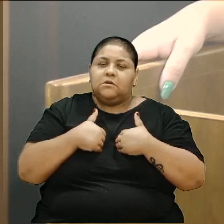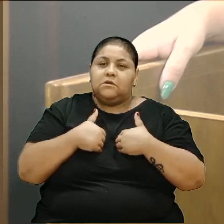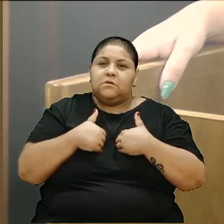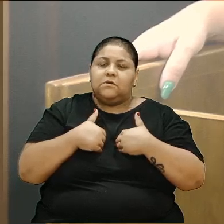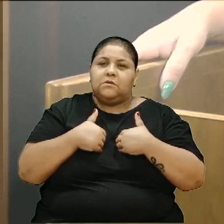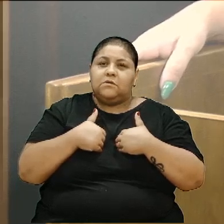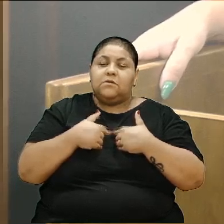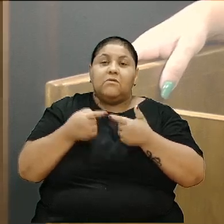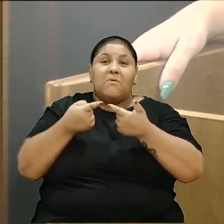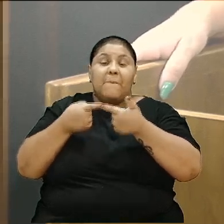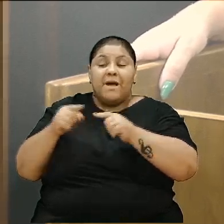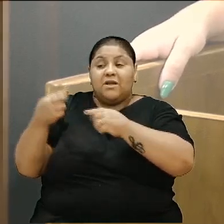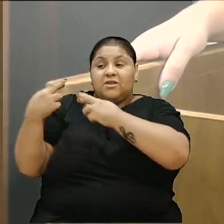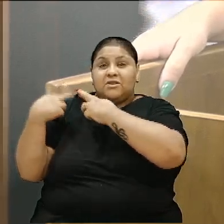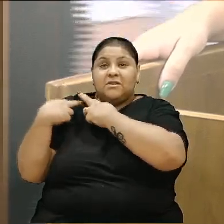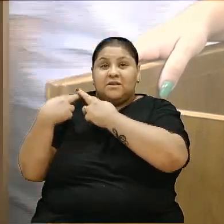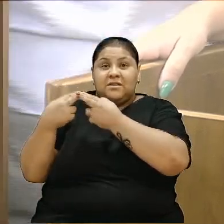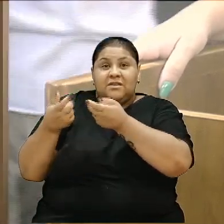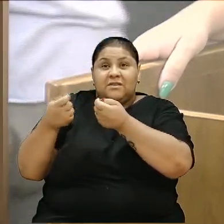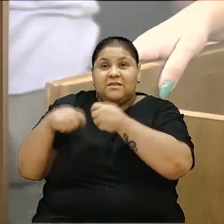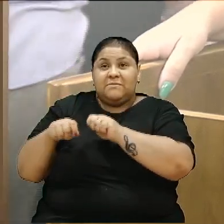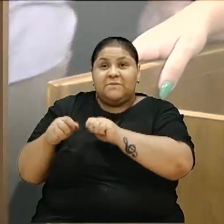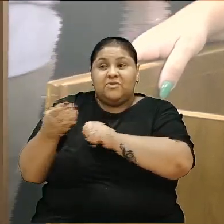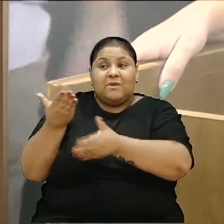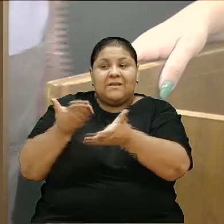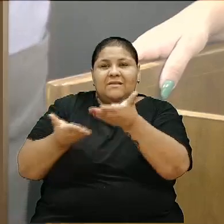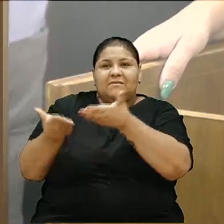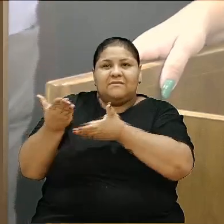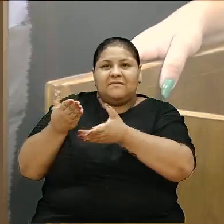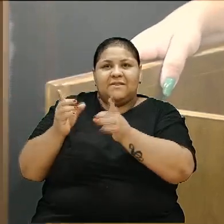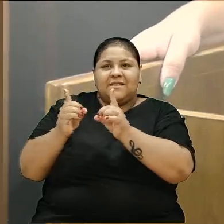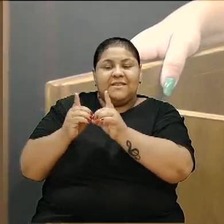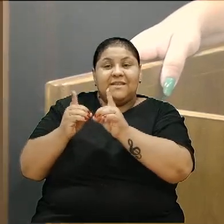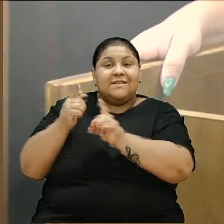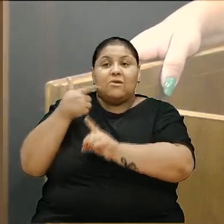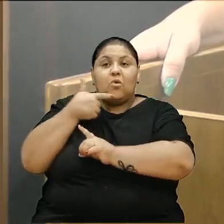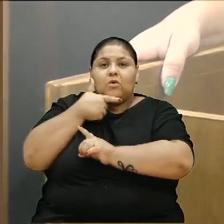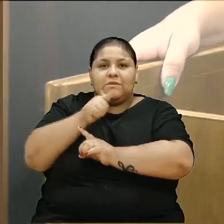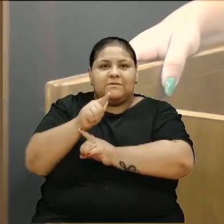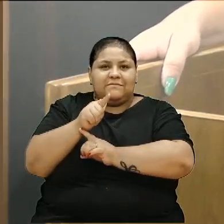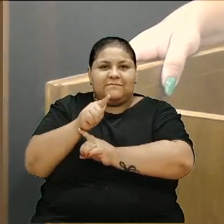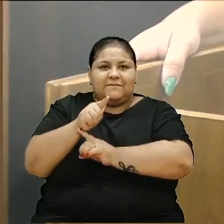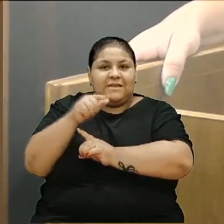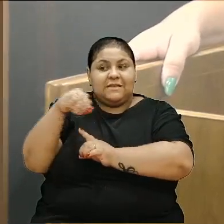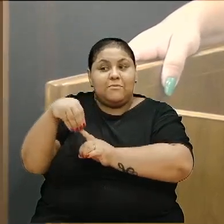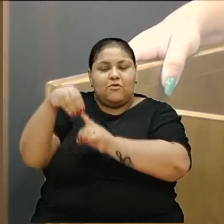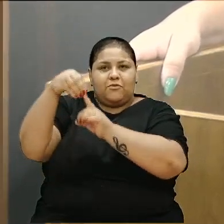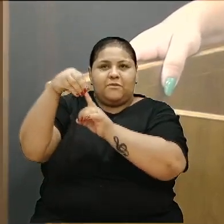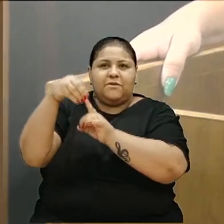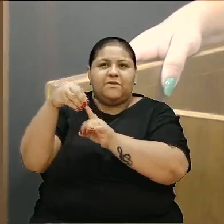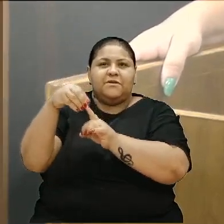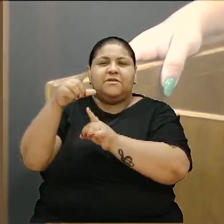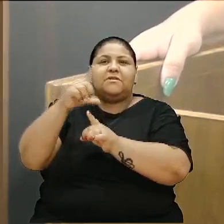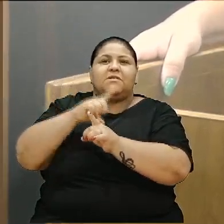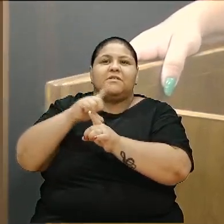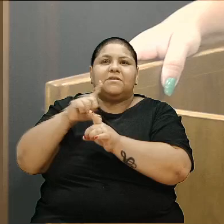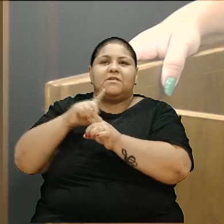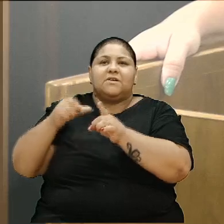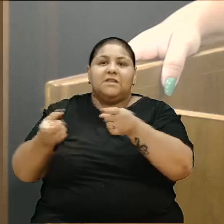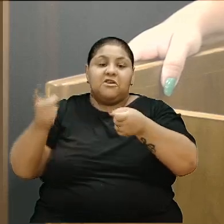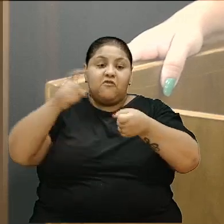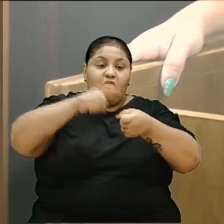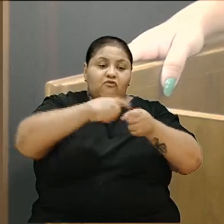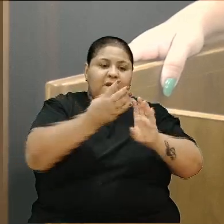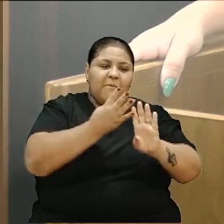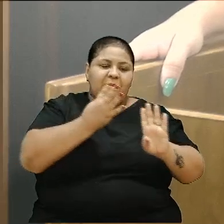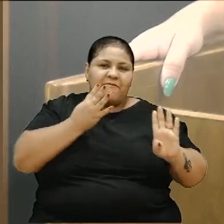atendimento. Porém, o responsável, se precisa de uma consulta, ele não consegue essa prioridade. Ele tem que voltar para a fila,